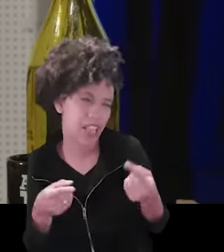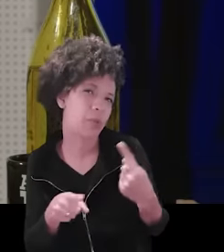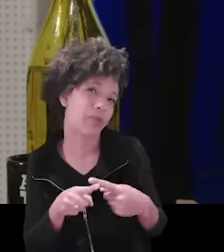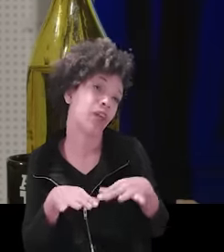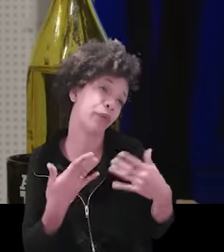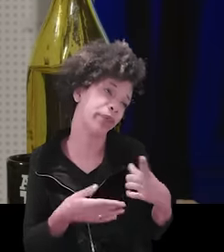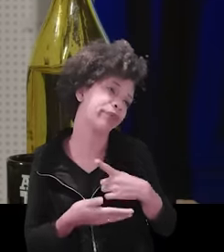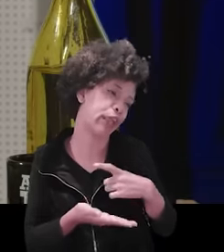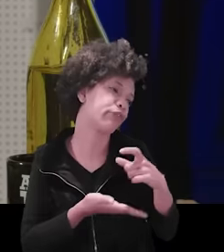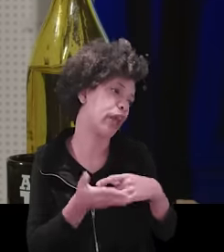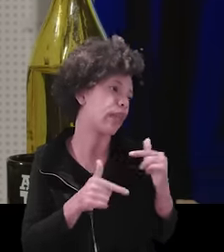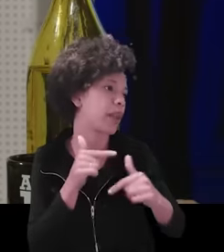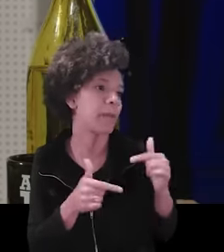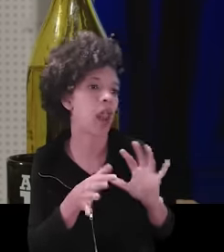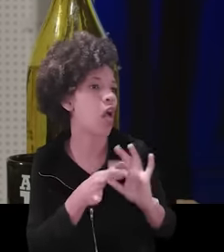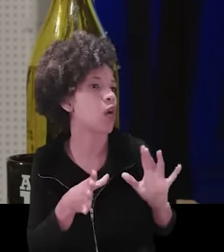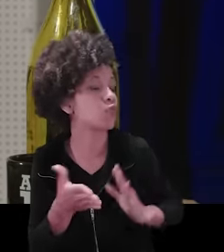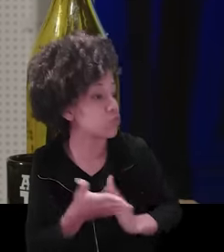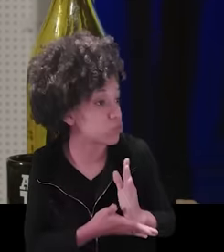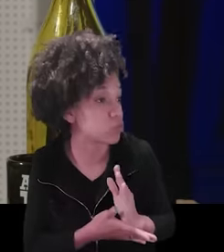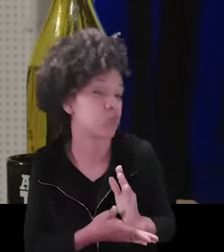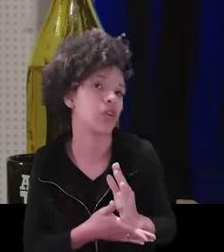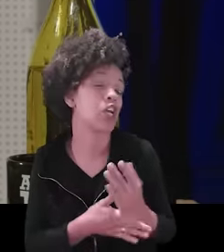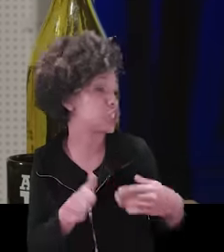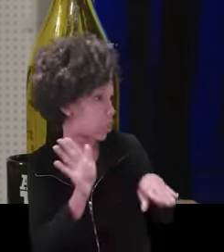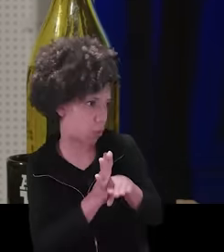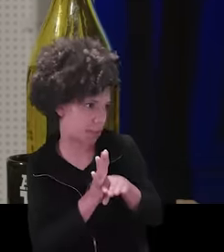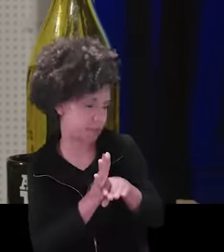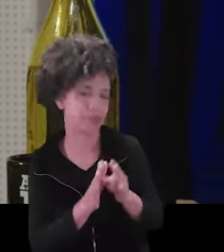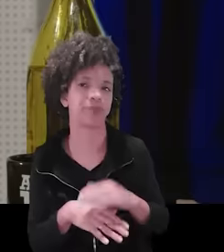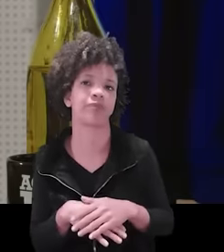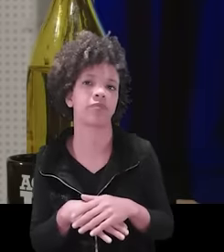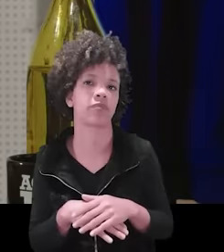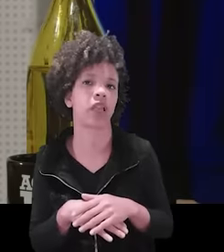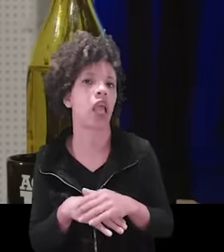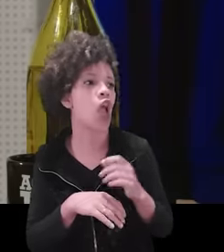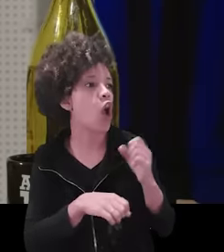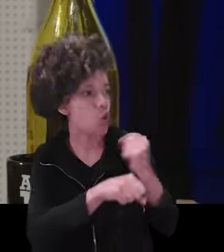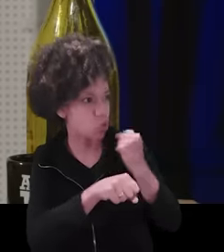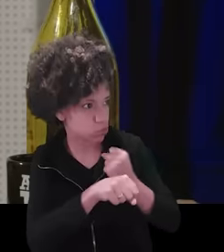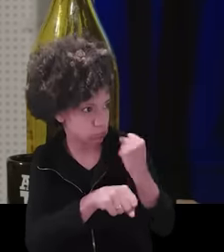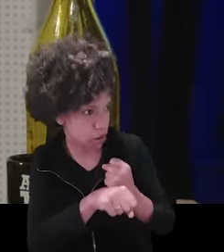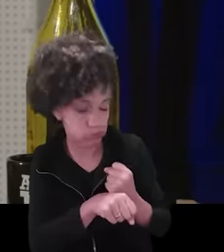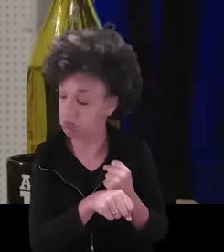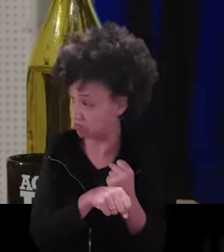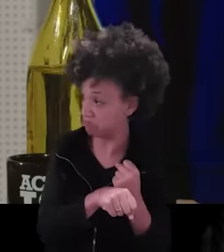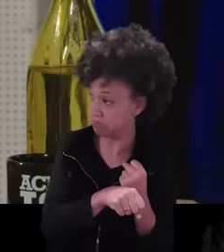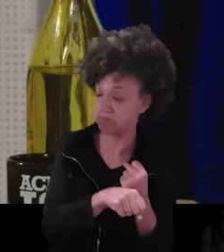falar de vícios porque quando você tirou o visto você vai trabalhar no que você deu entrada então acabou de chegar lá construção civil